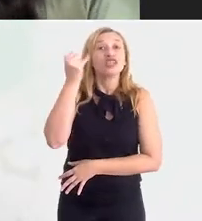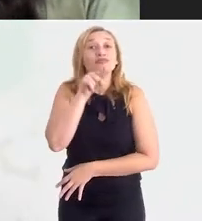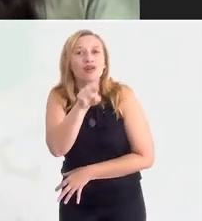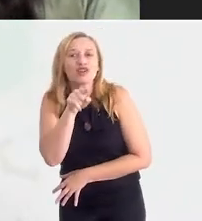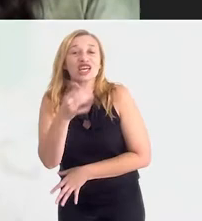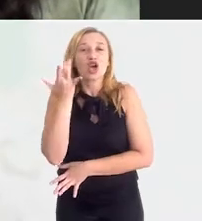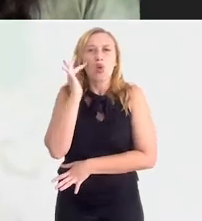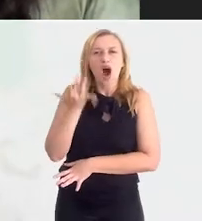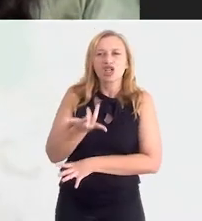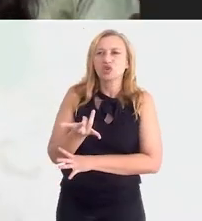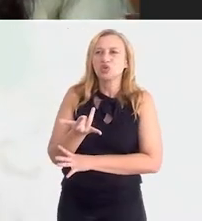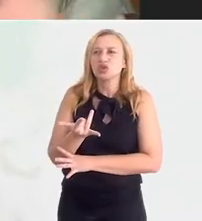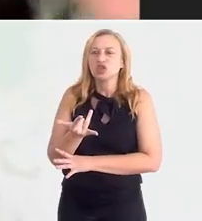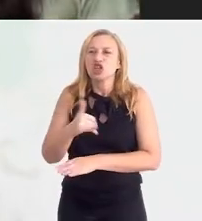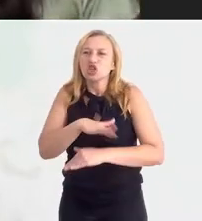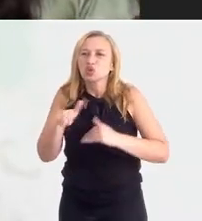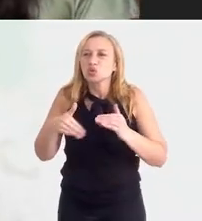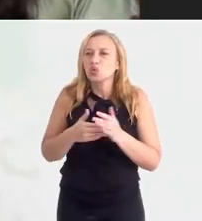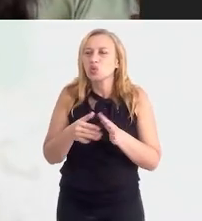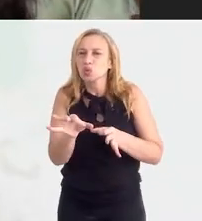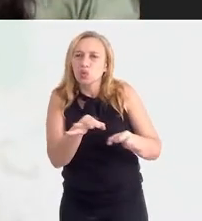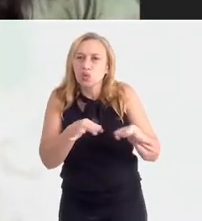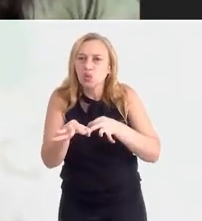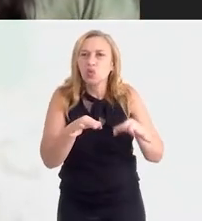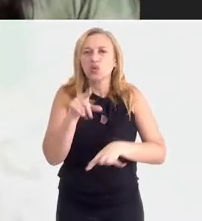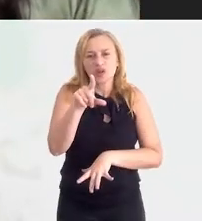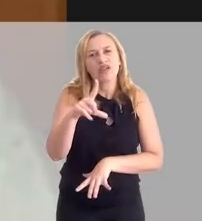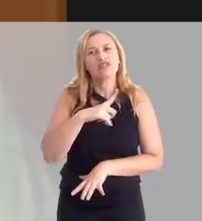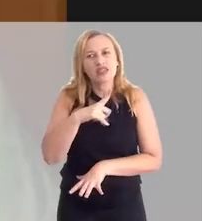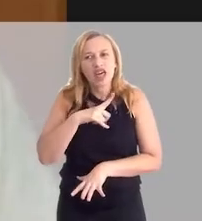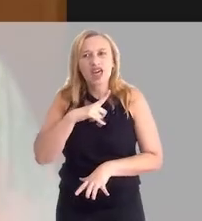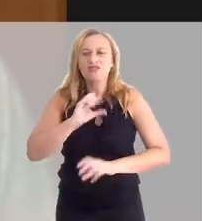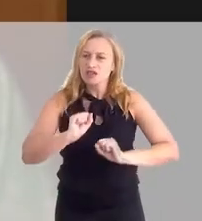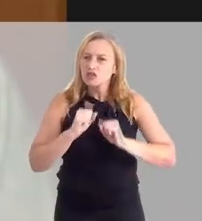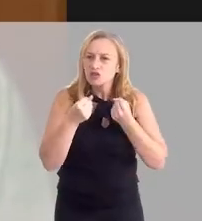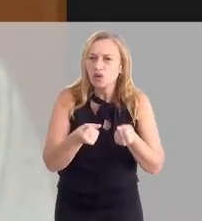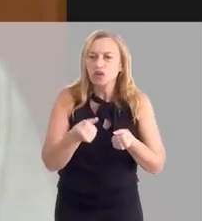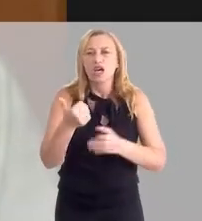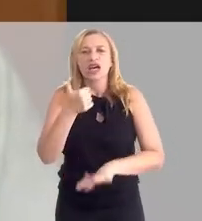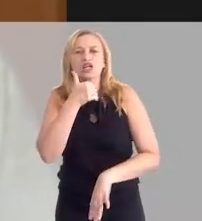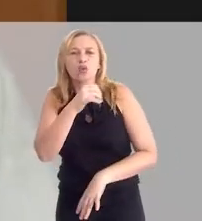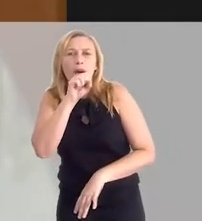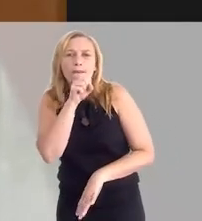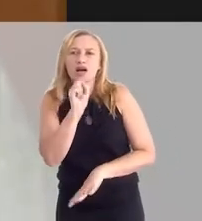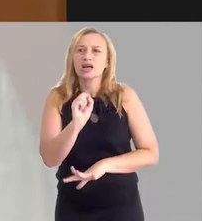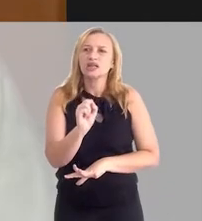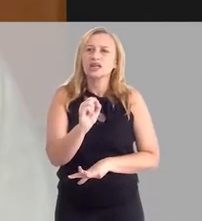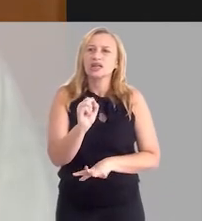acho que toda essa preparação que você teve, essa busca da sua mãe,